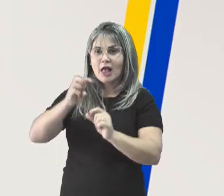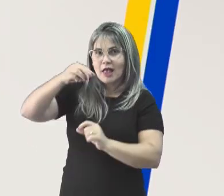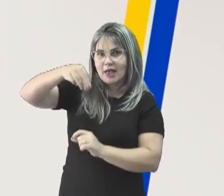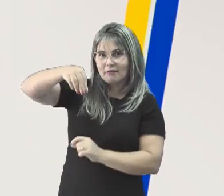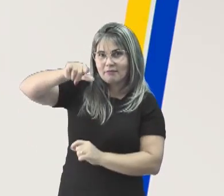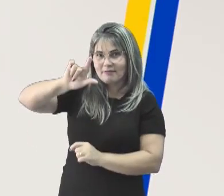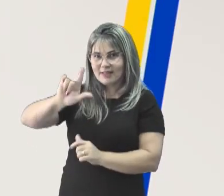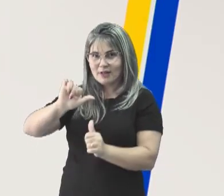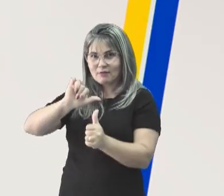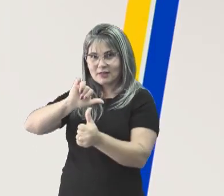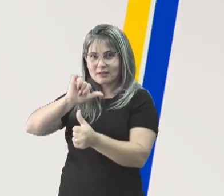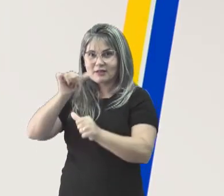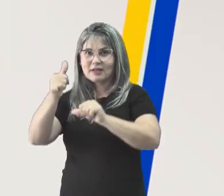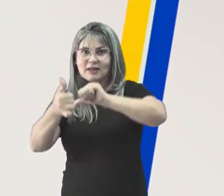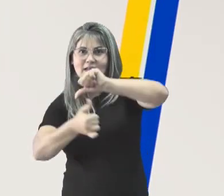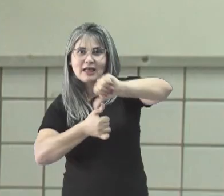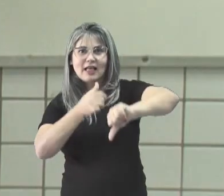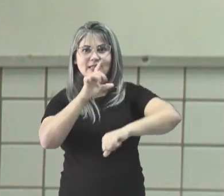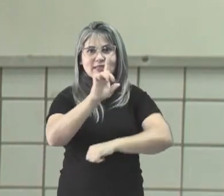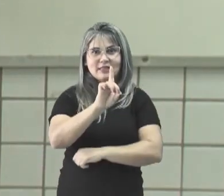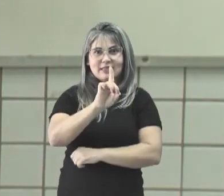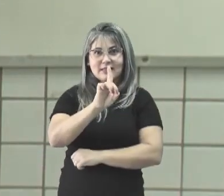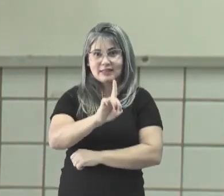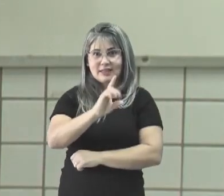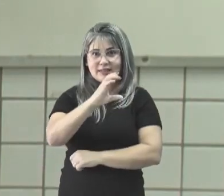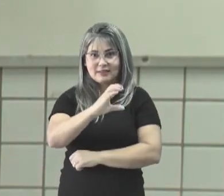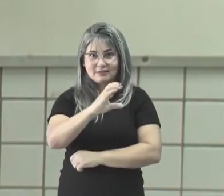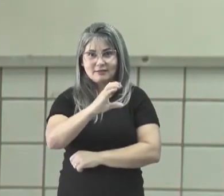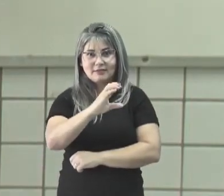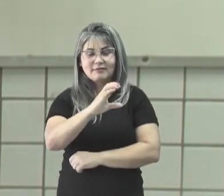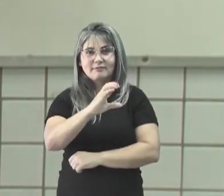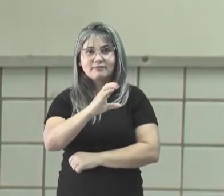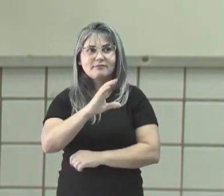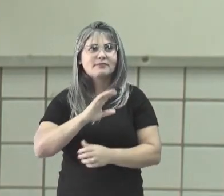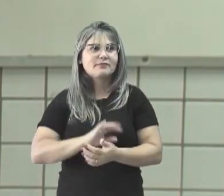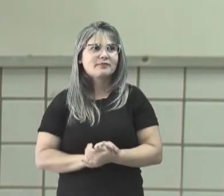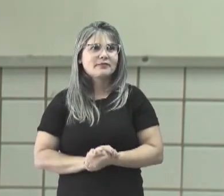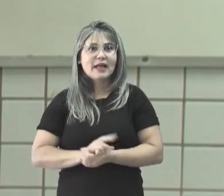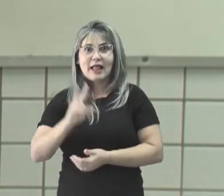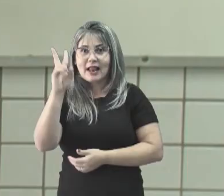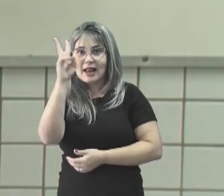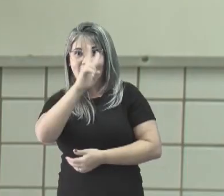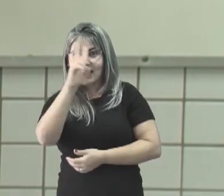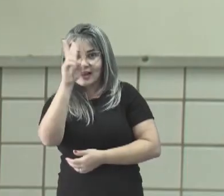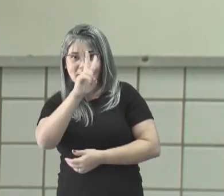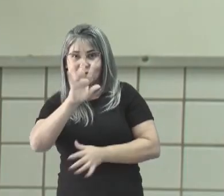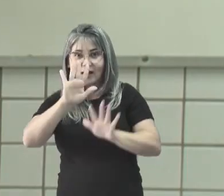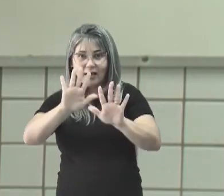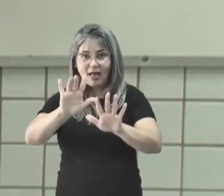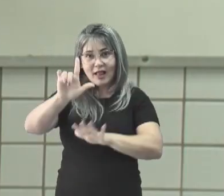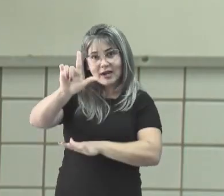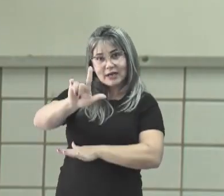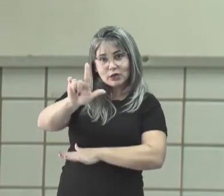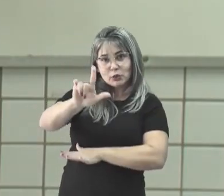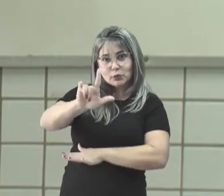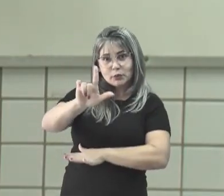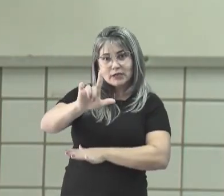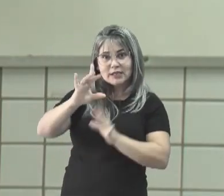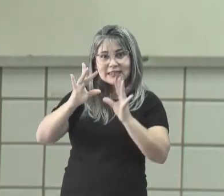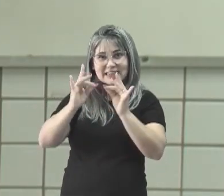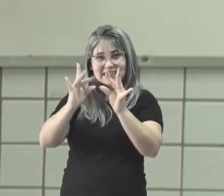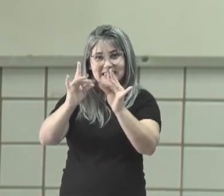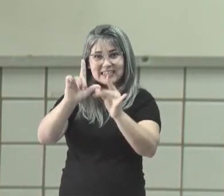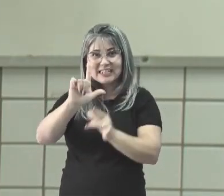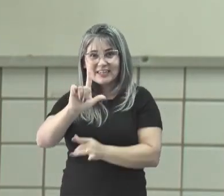decilitro. Então, vamos lá. Lembra, unidade fundamental é litro. Expoente 1. Então, cada vez que mudar de unidade,